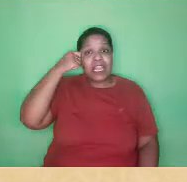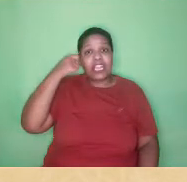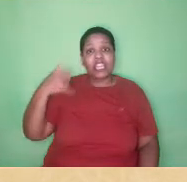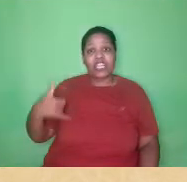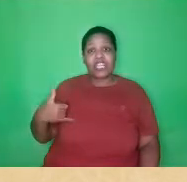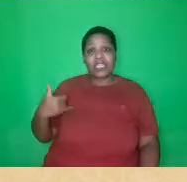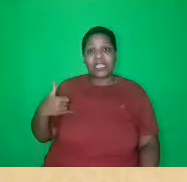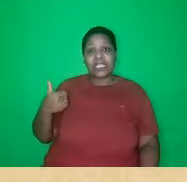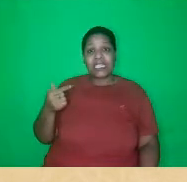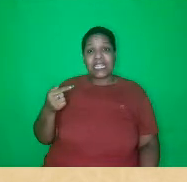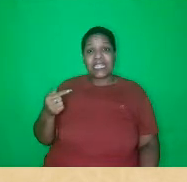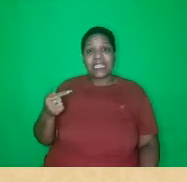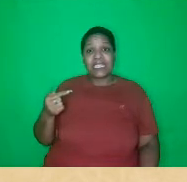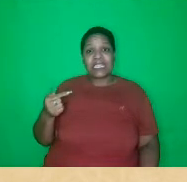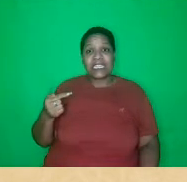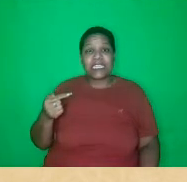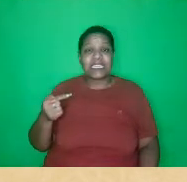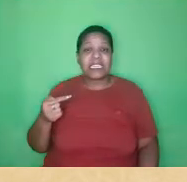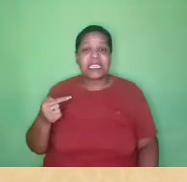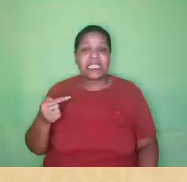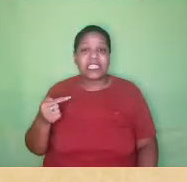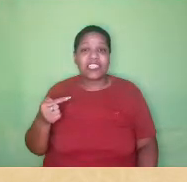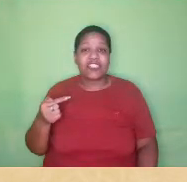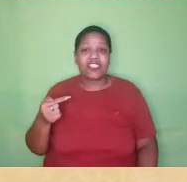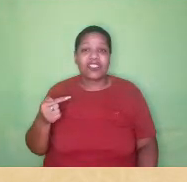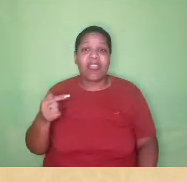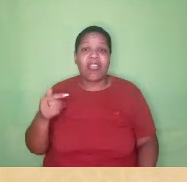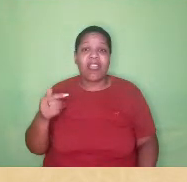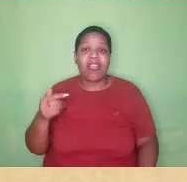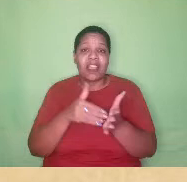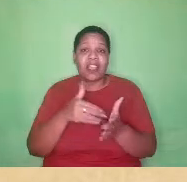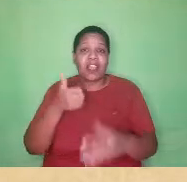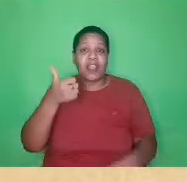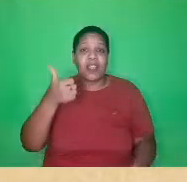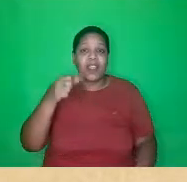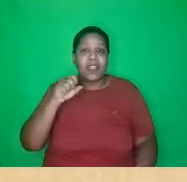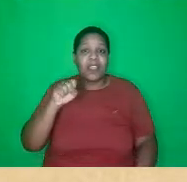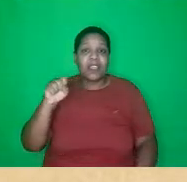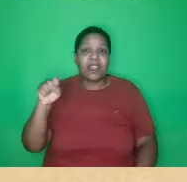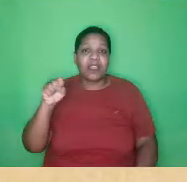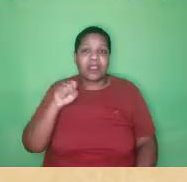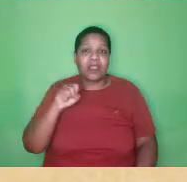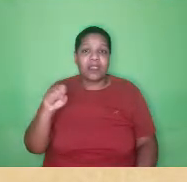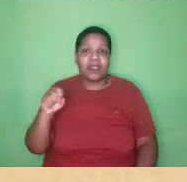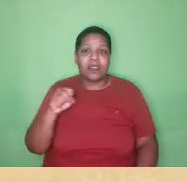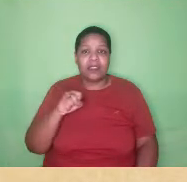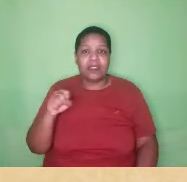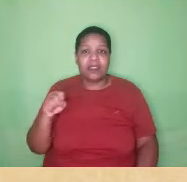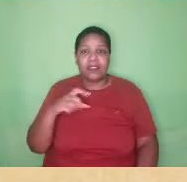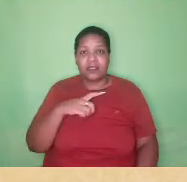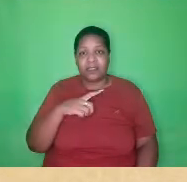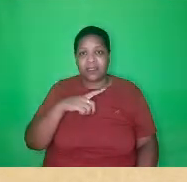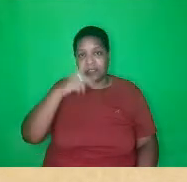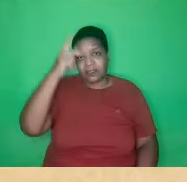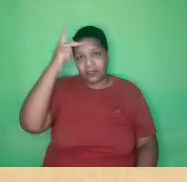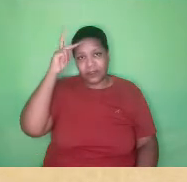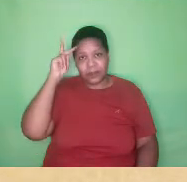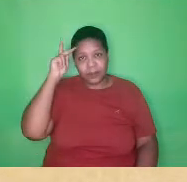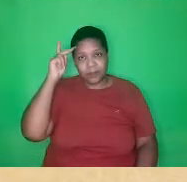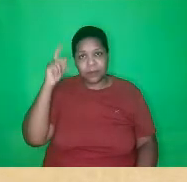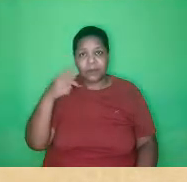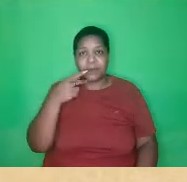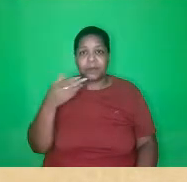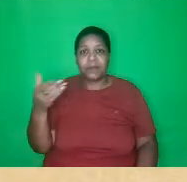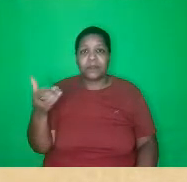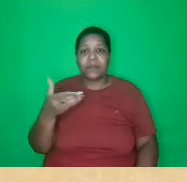anos, até 1888, uma sociedade cercada de escravidão. O Brasil tem outras características, não